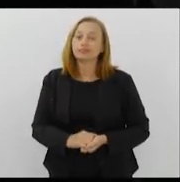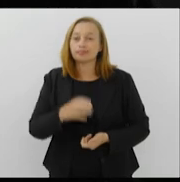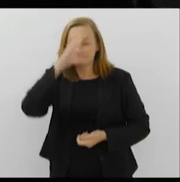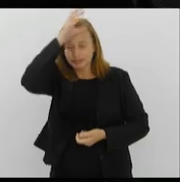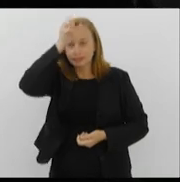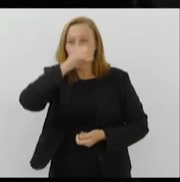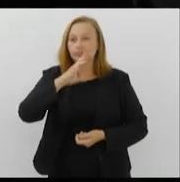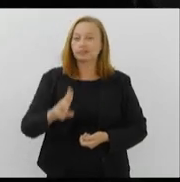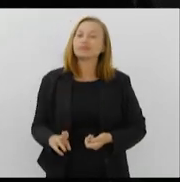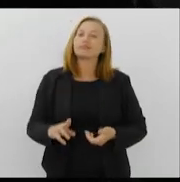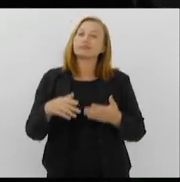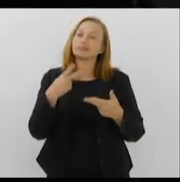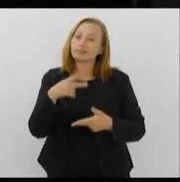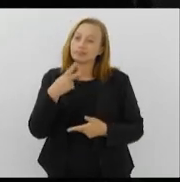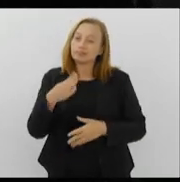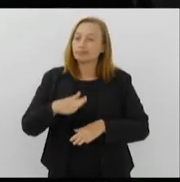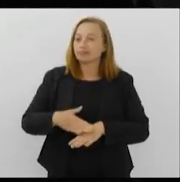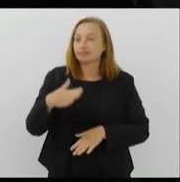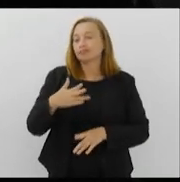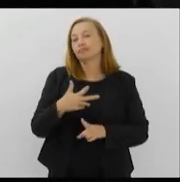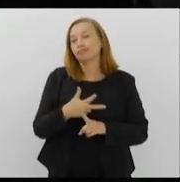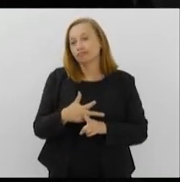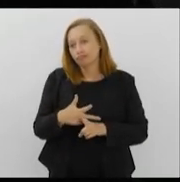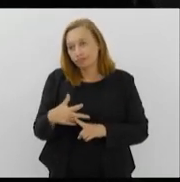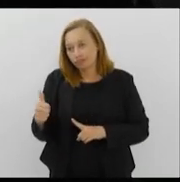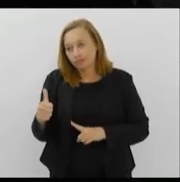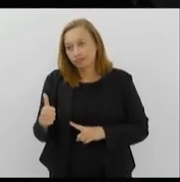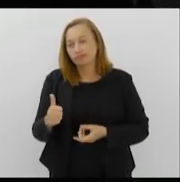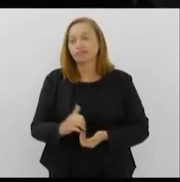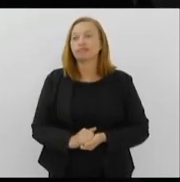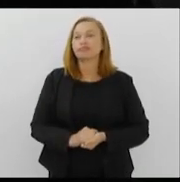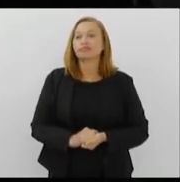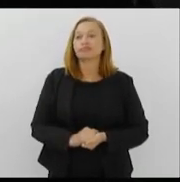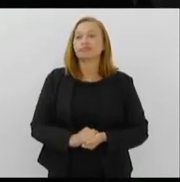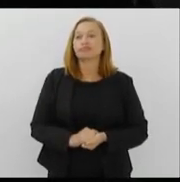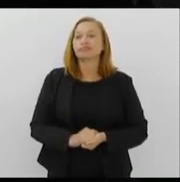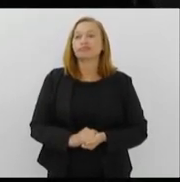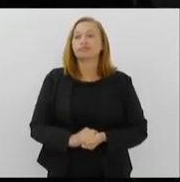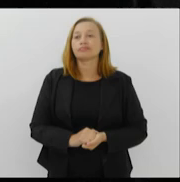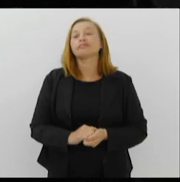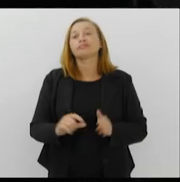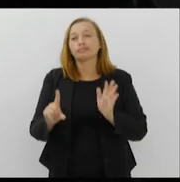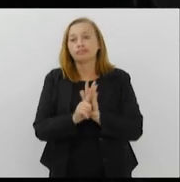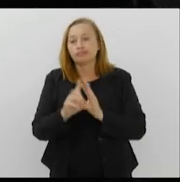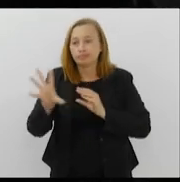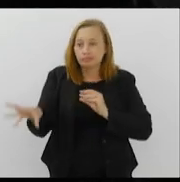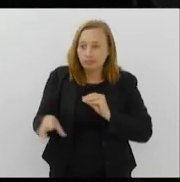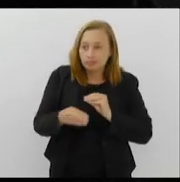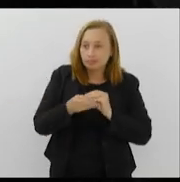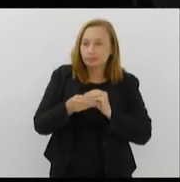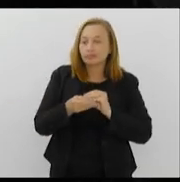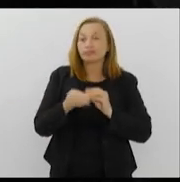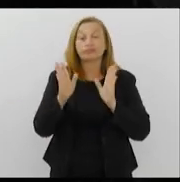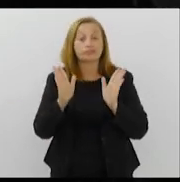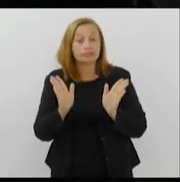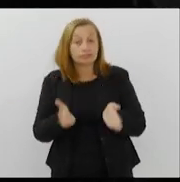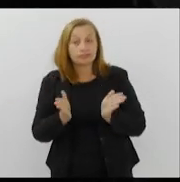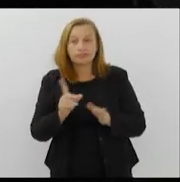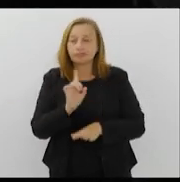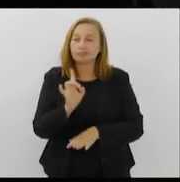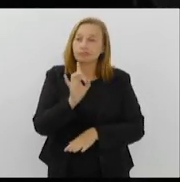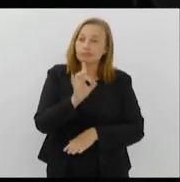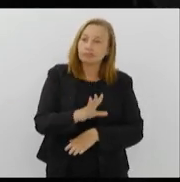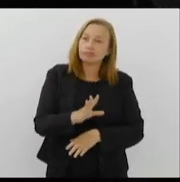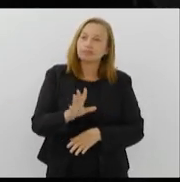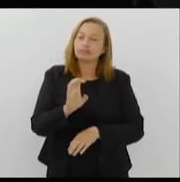para falar de mais uma conquista, vendo aí mais uma lei sendo implementada, e agora não só no